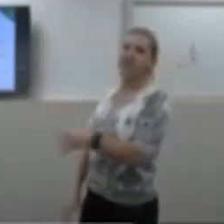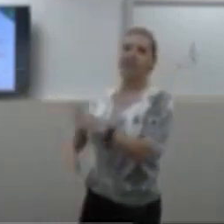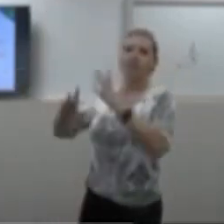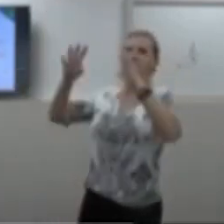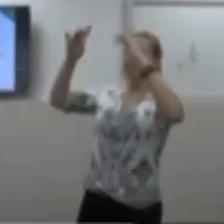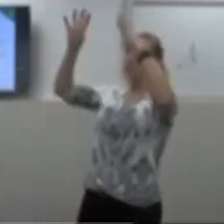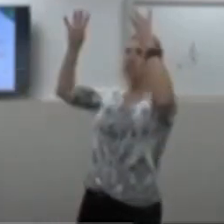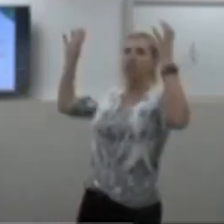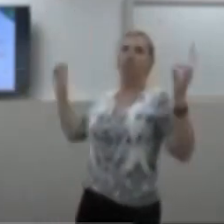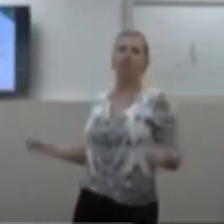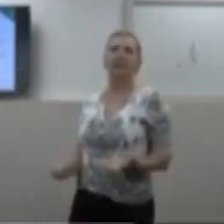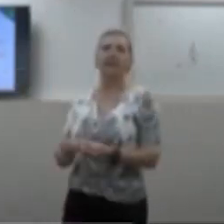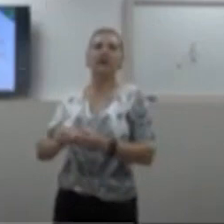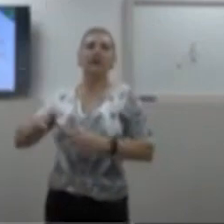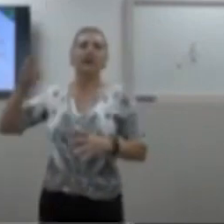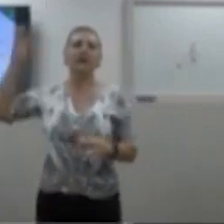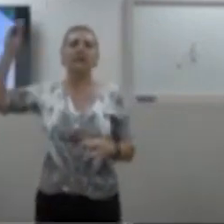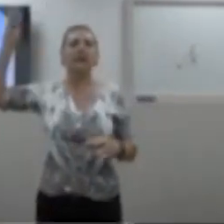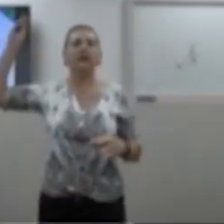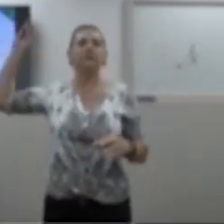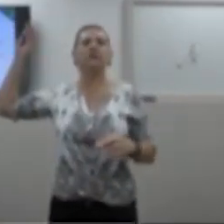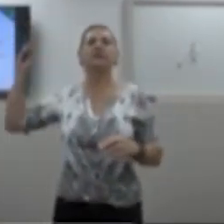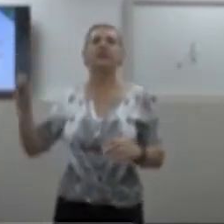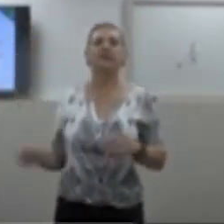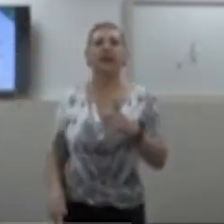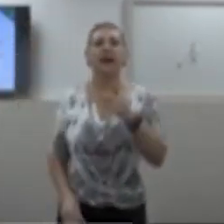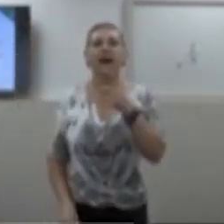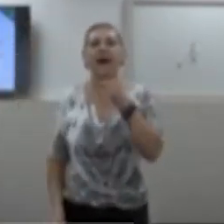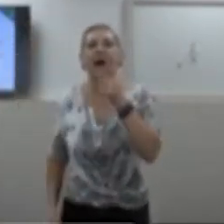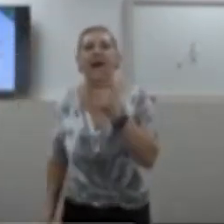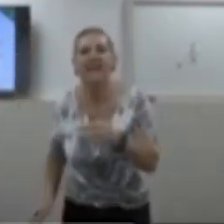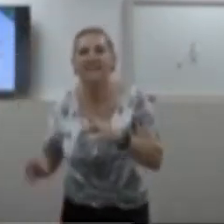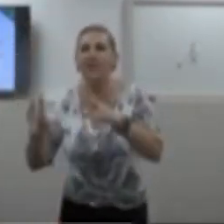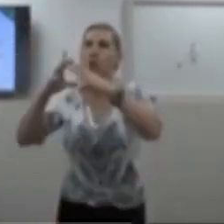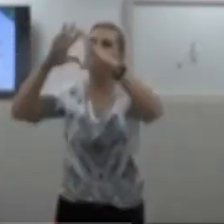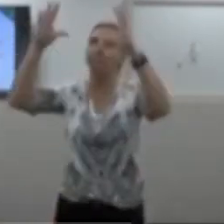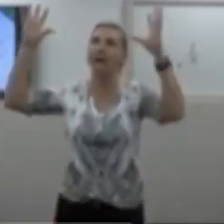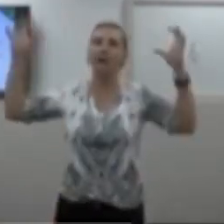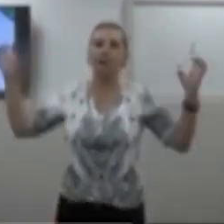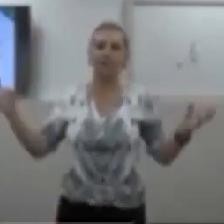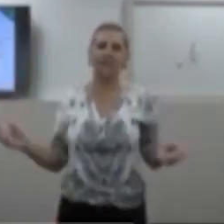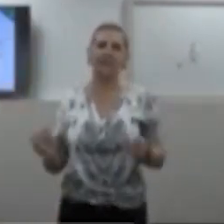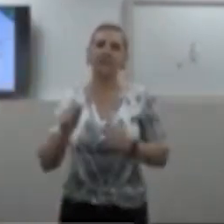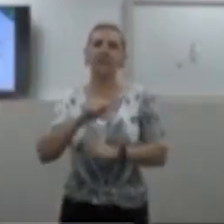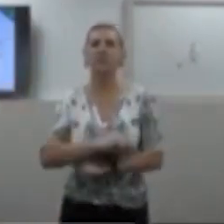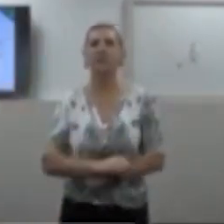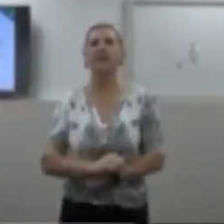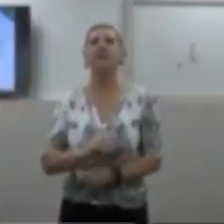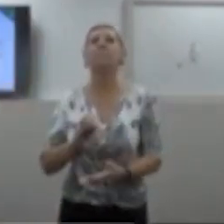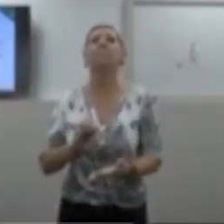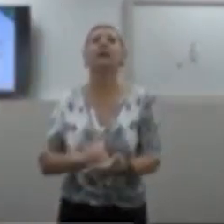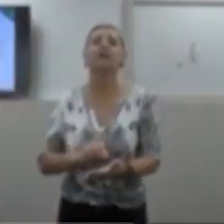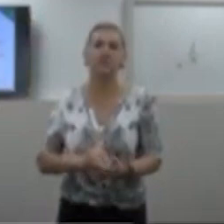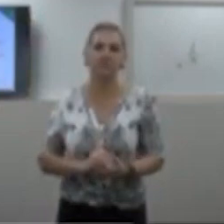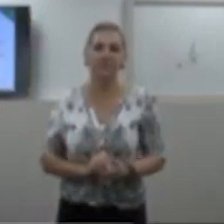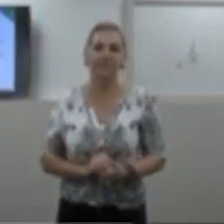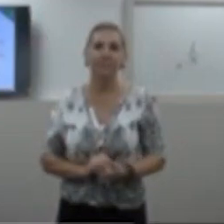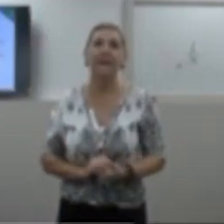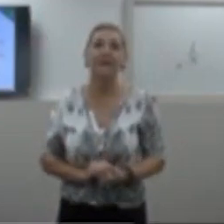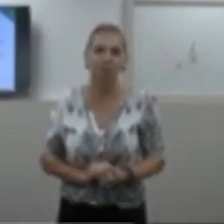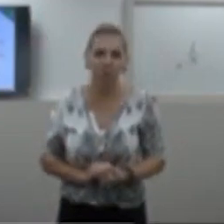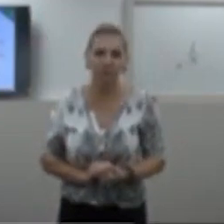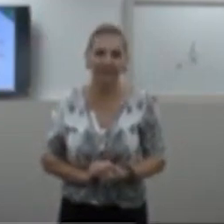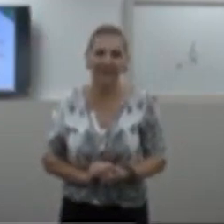montão de passarinhos, todo mundo, né, cantando e gritando lá. A esse grupão de passarinhos nós vamos chamar de